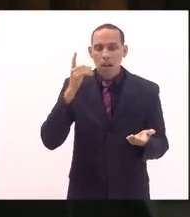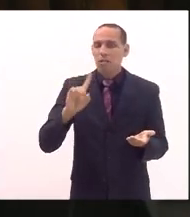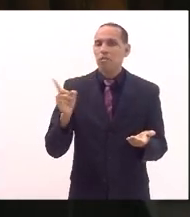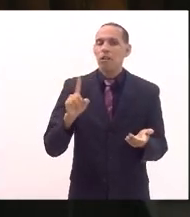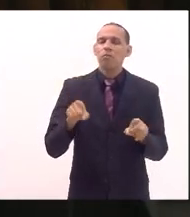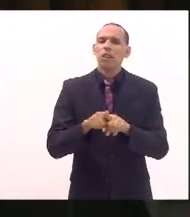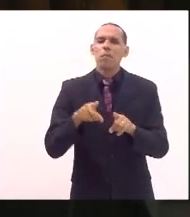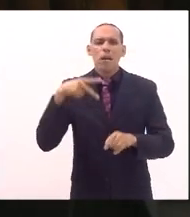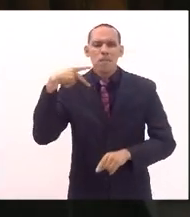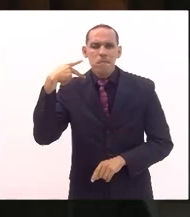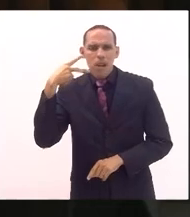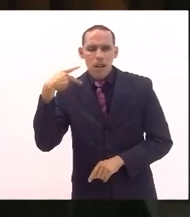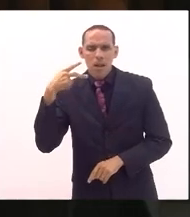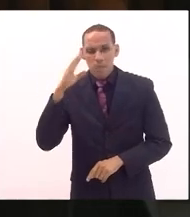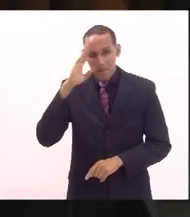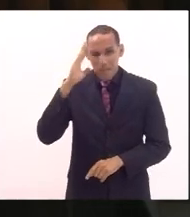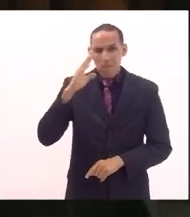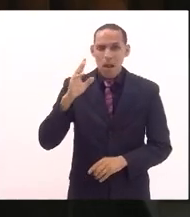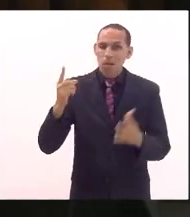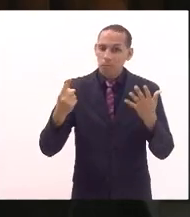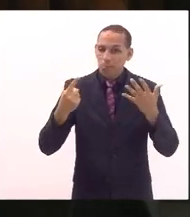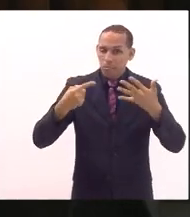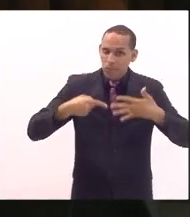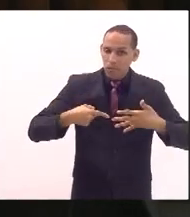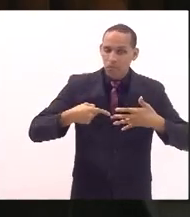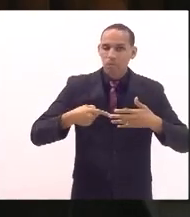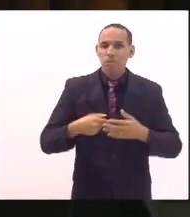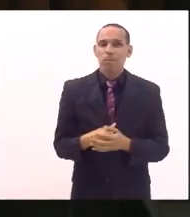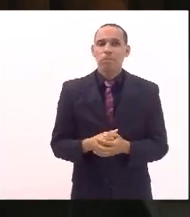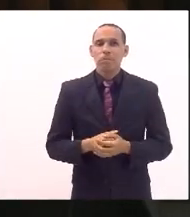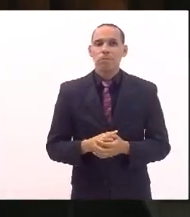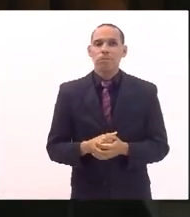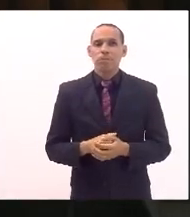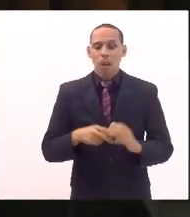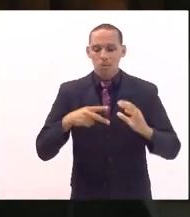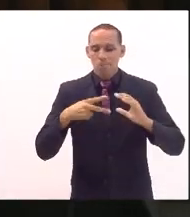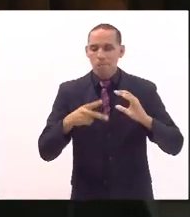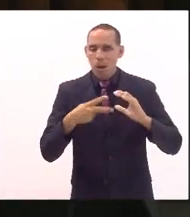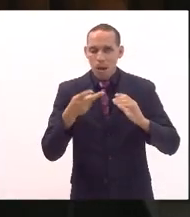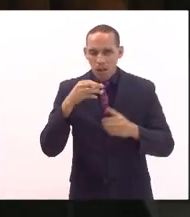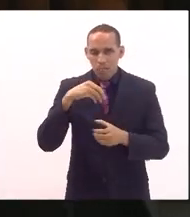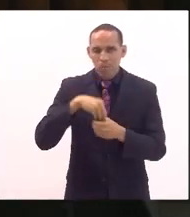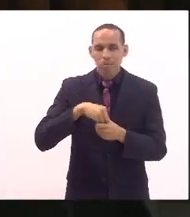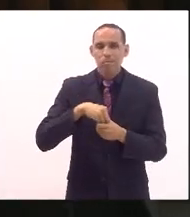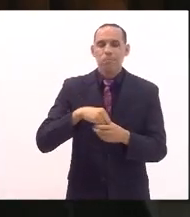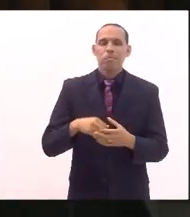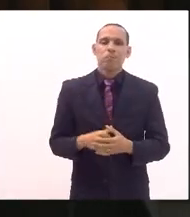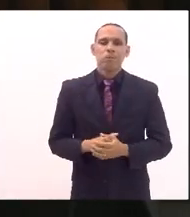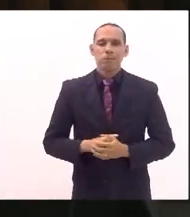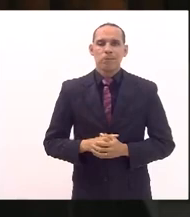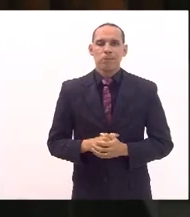mas também os vereadores sobretudo do PSOL na Câmara de Vereadores